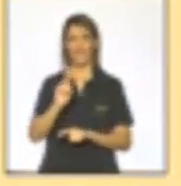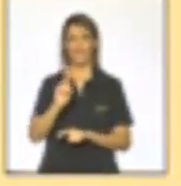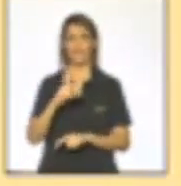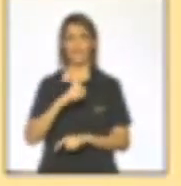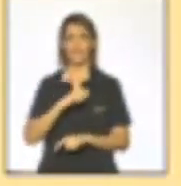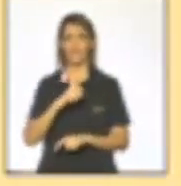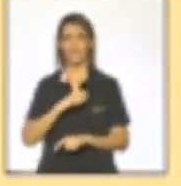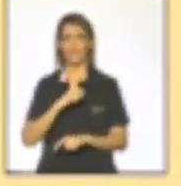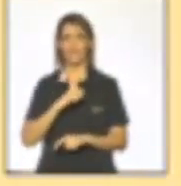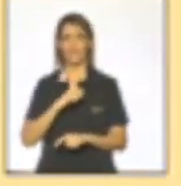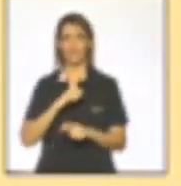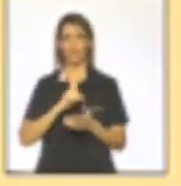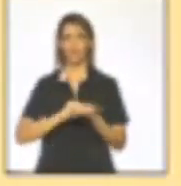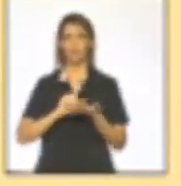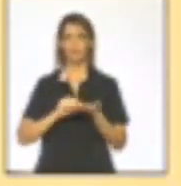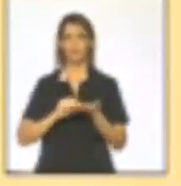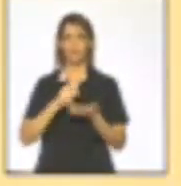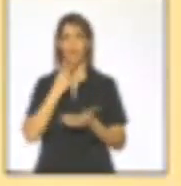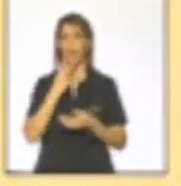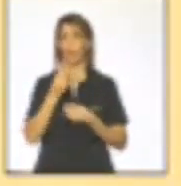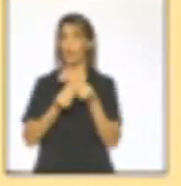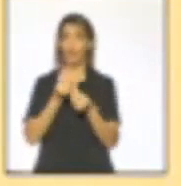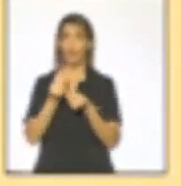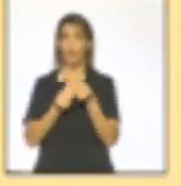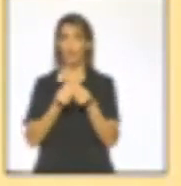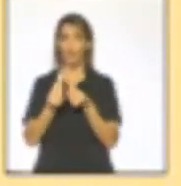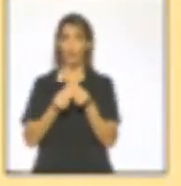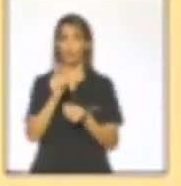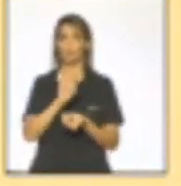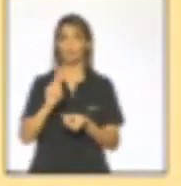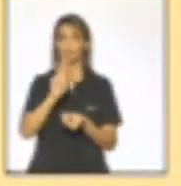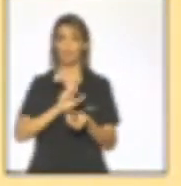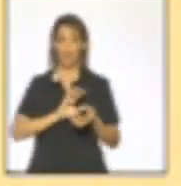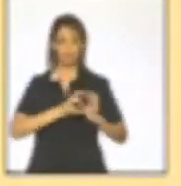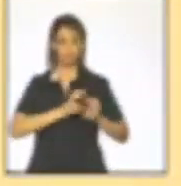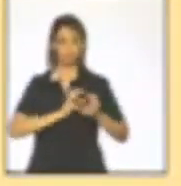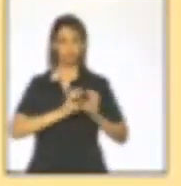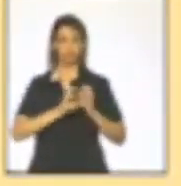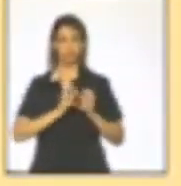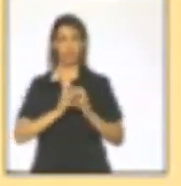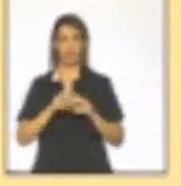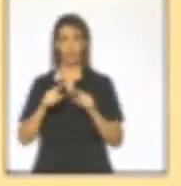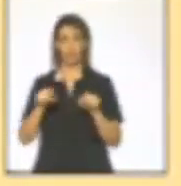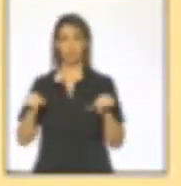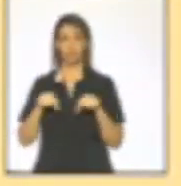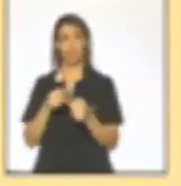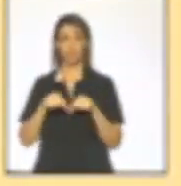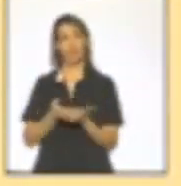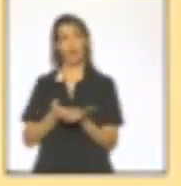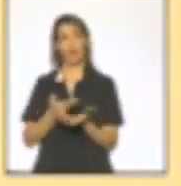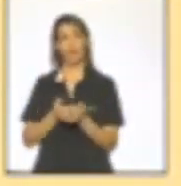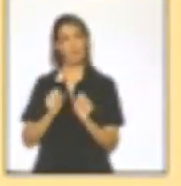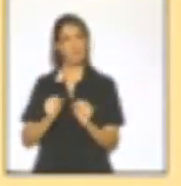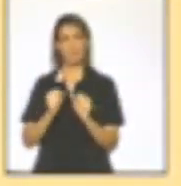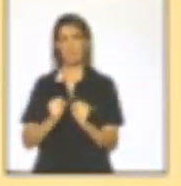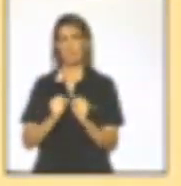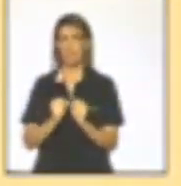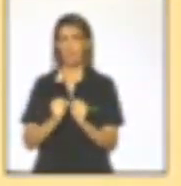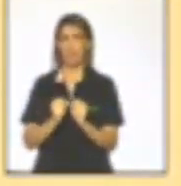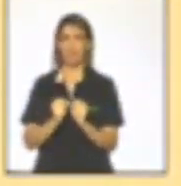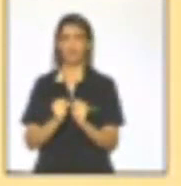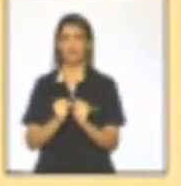tem um artigo que fala de como trabalhar e como usar o cubo mágico em sala de aula, ok? Pode ser aquele modelo simples